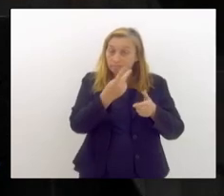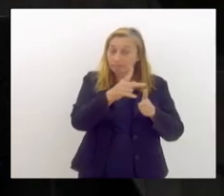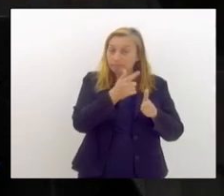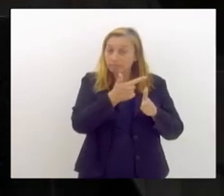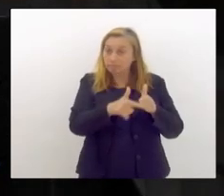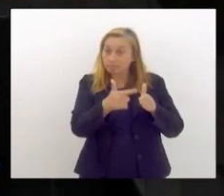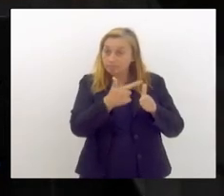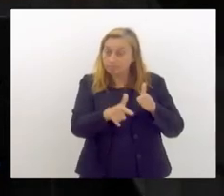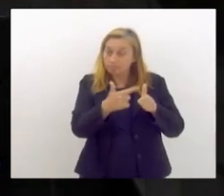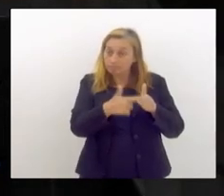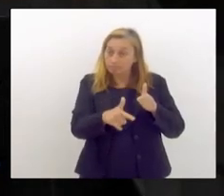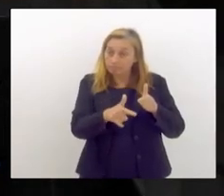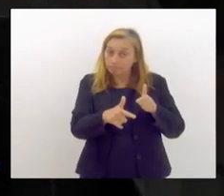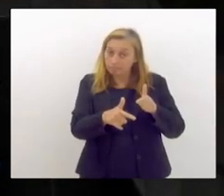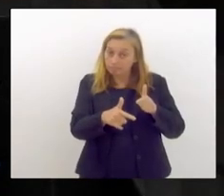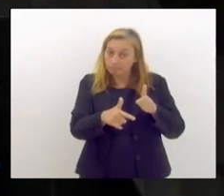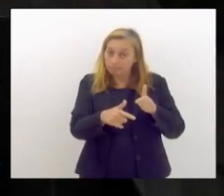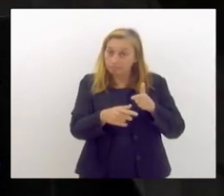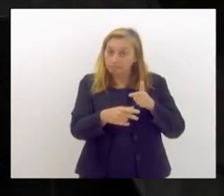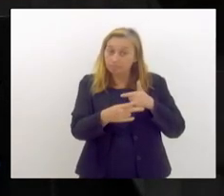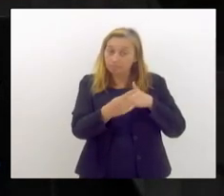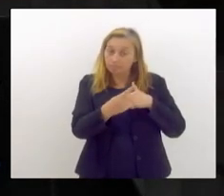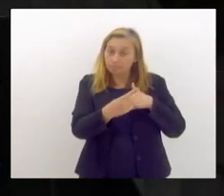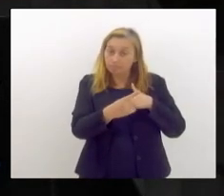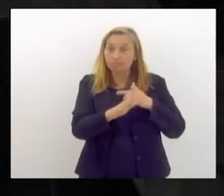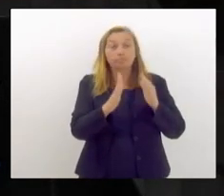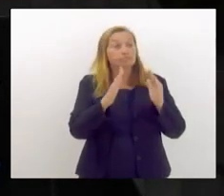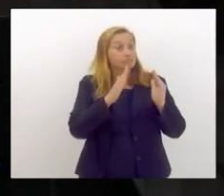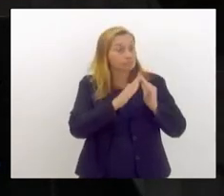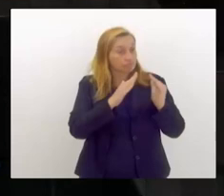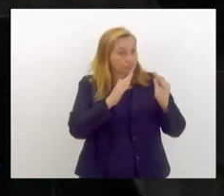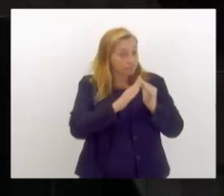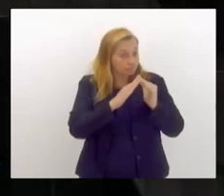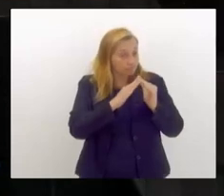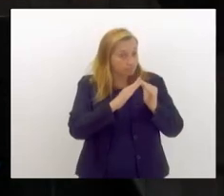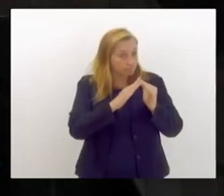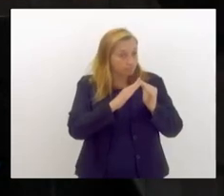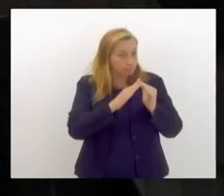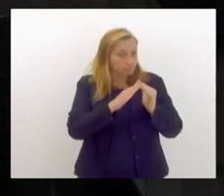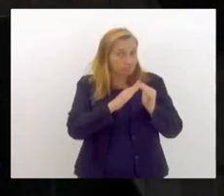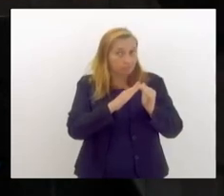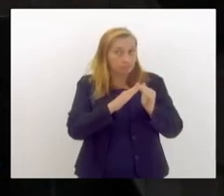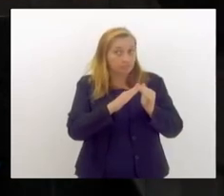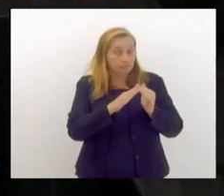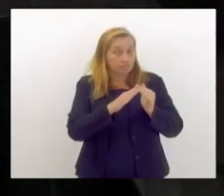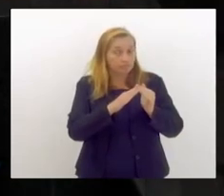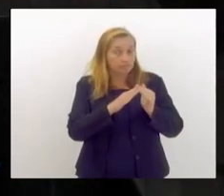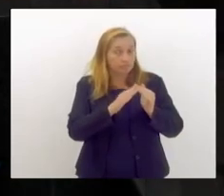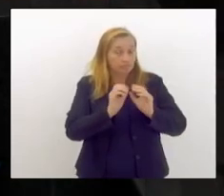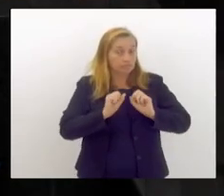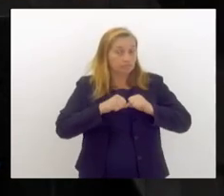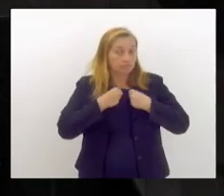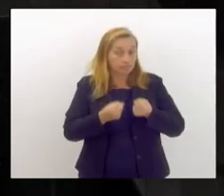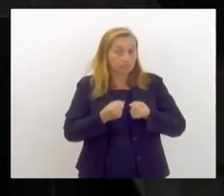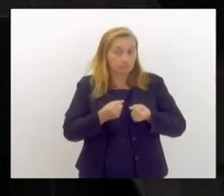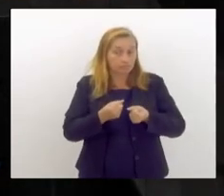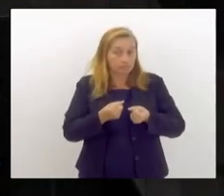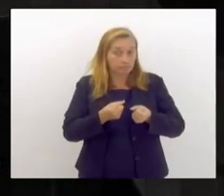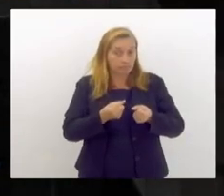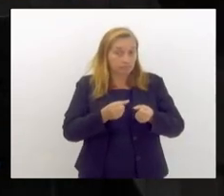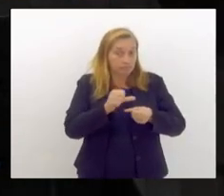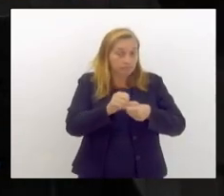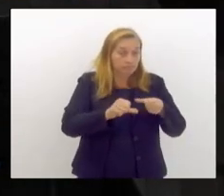problemas, os seus dramas, né, e tente mitigar essas